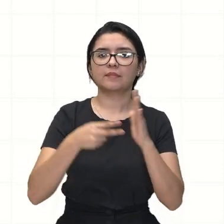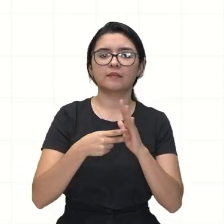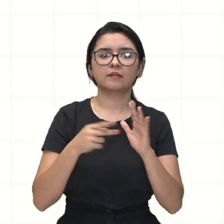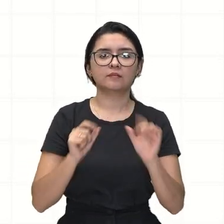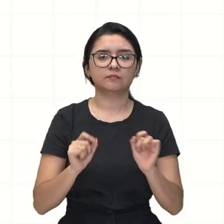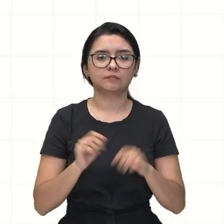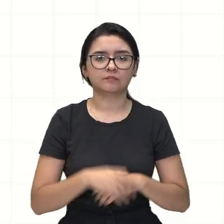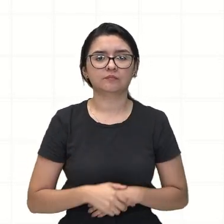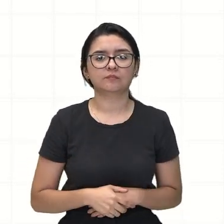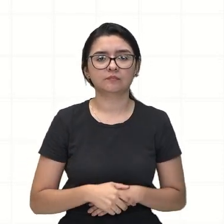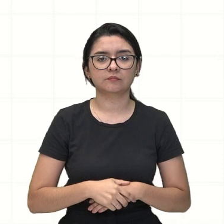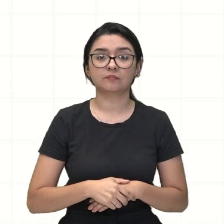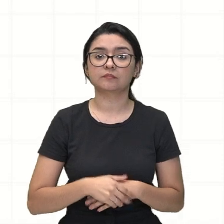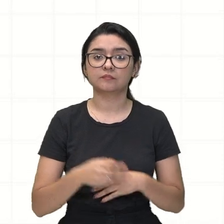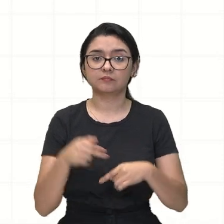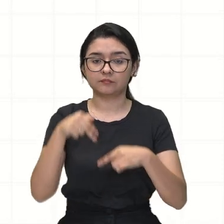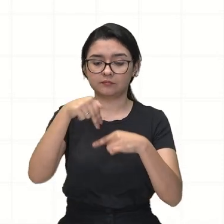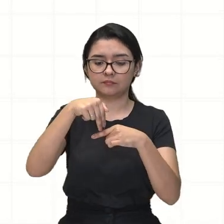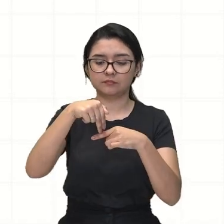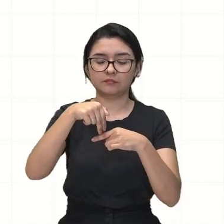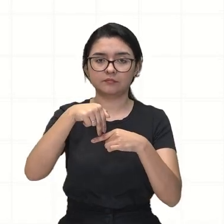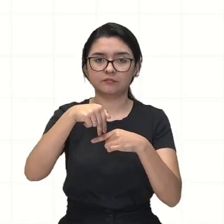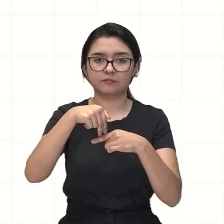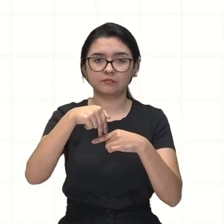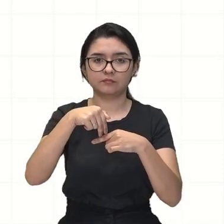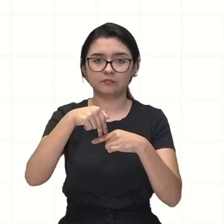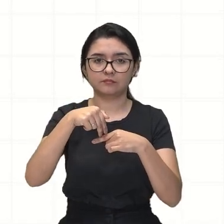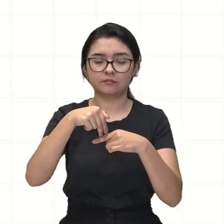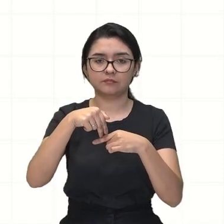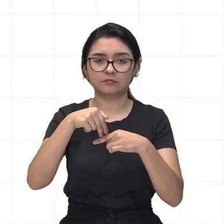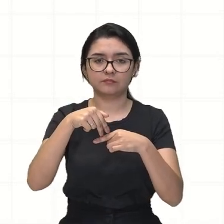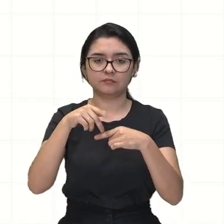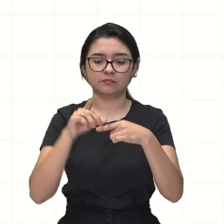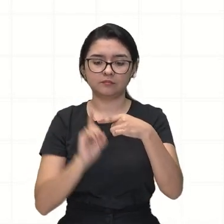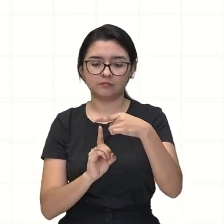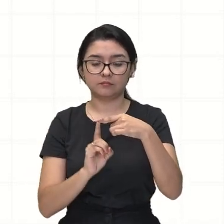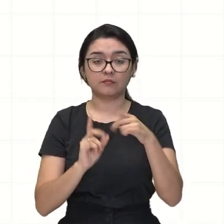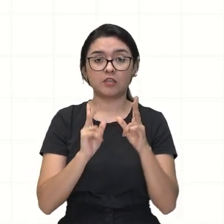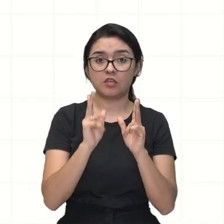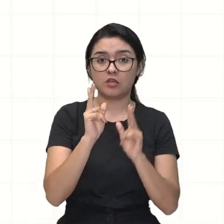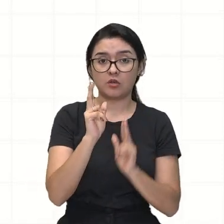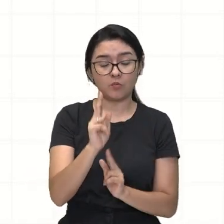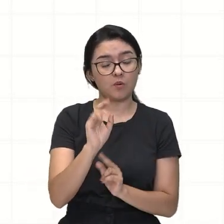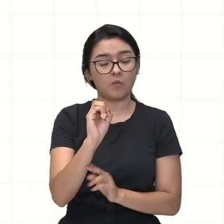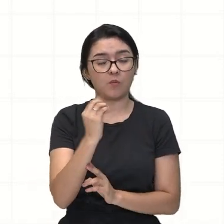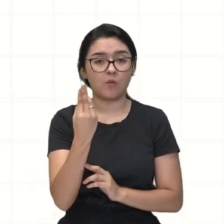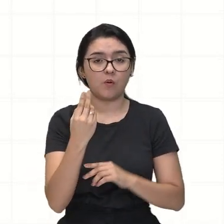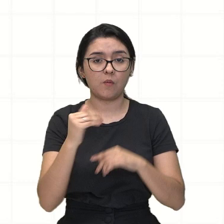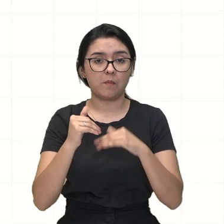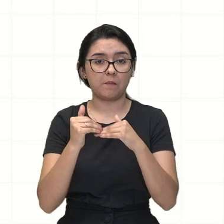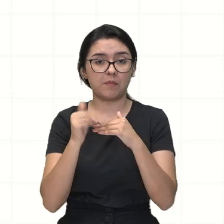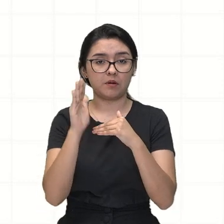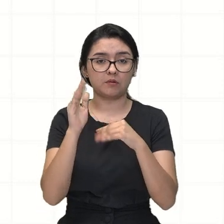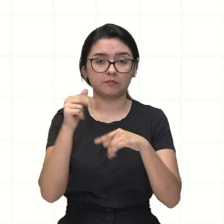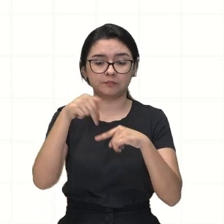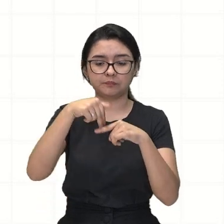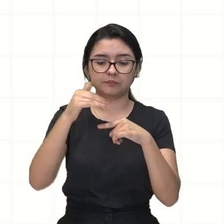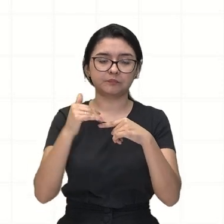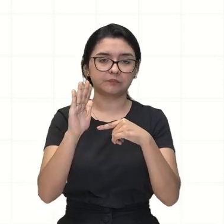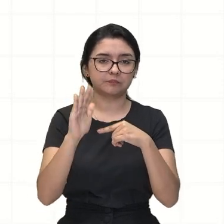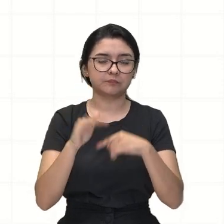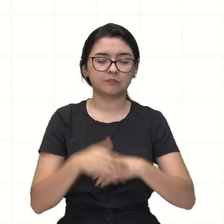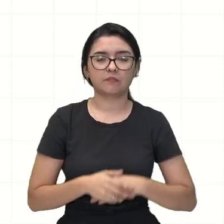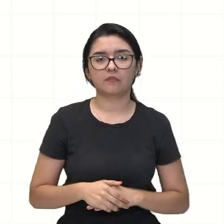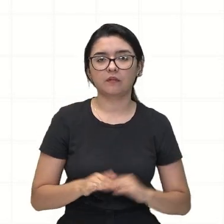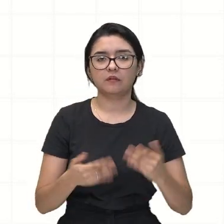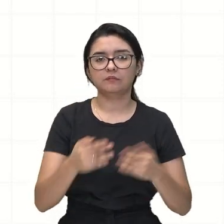em que o numerador é igual ou maior que o denominador. Em especial, pense